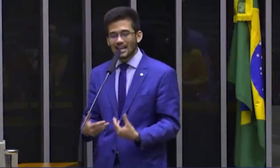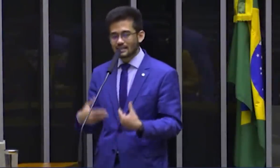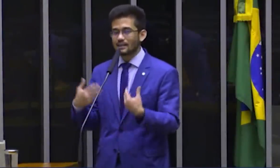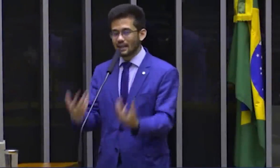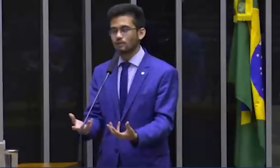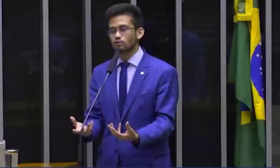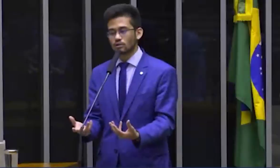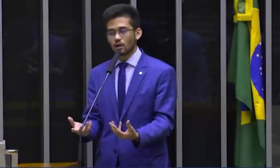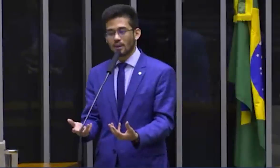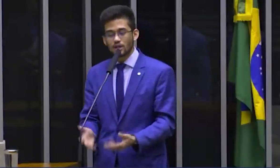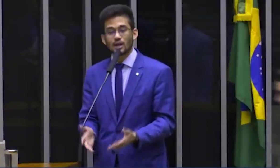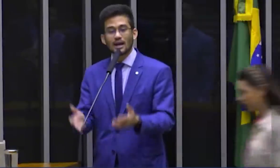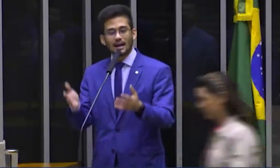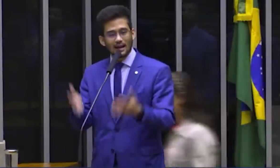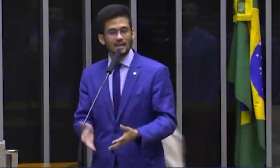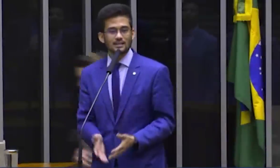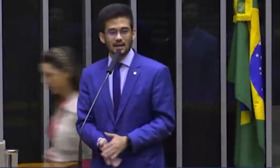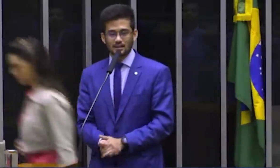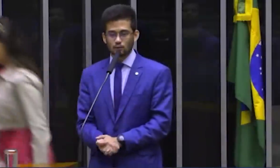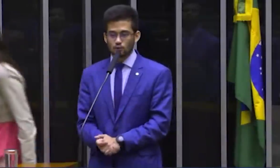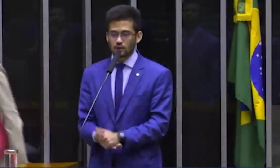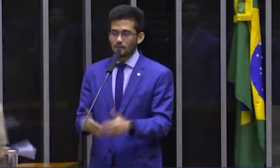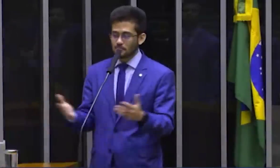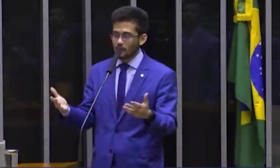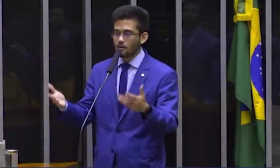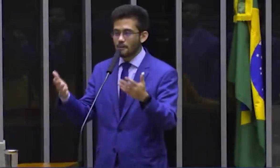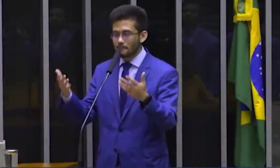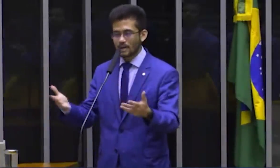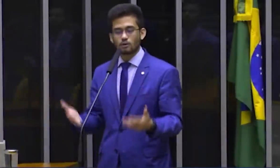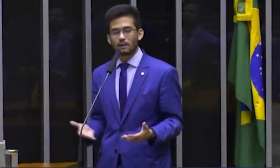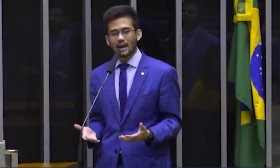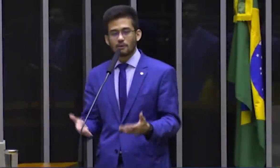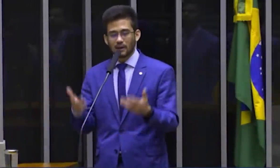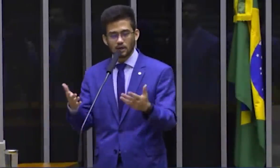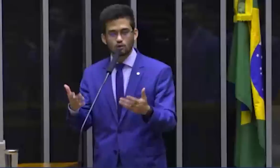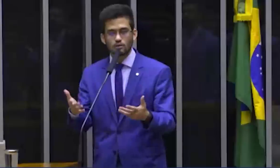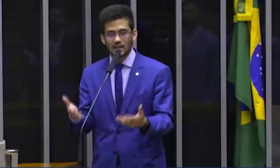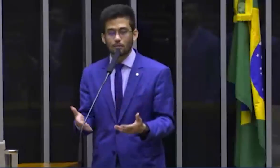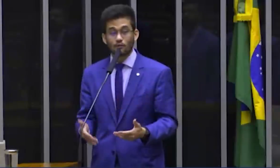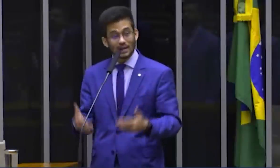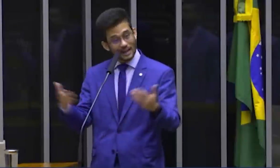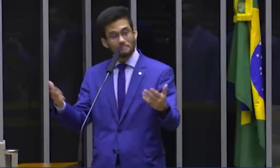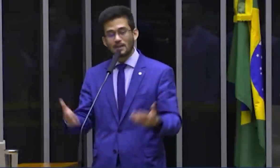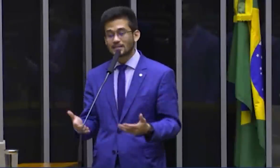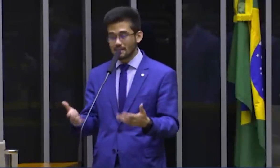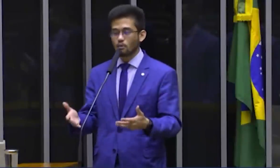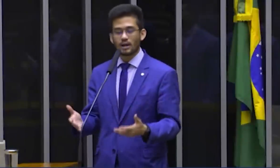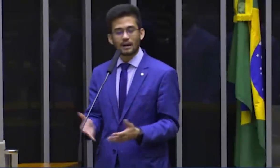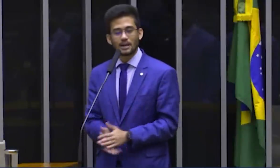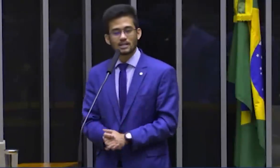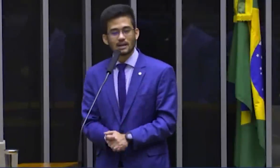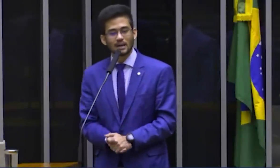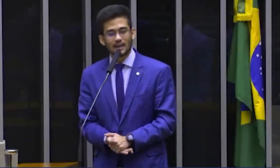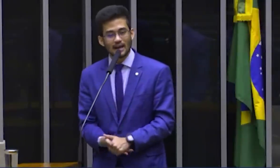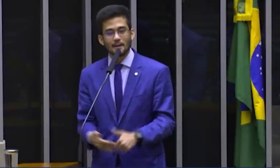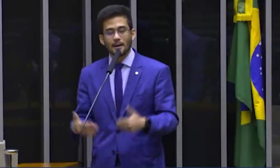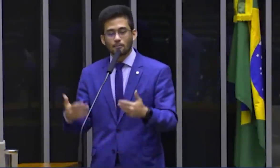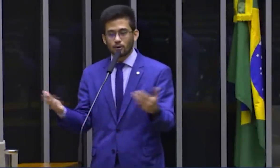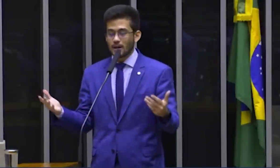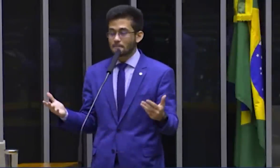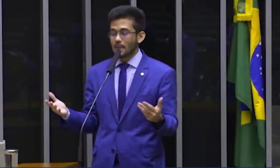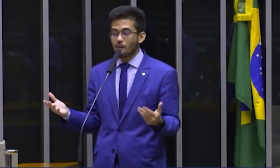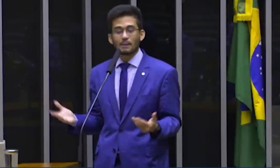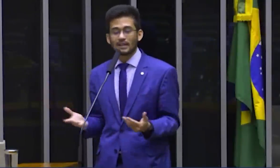e acendendo socialmente graças a essa indústria então peço ao plenário para que a gente consiga provar até simbolicamente essa